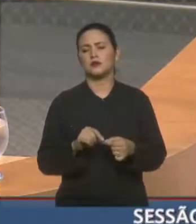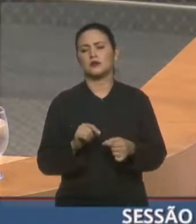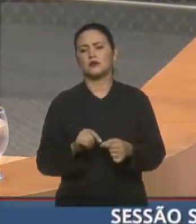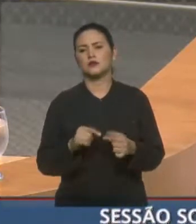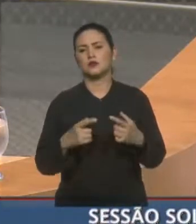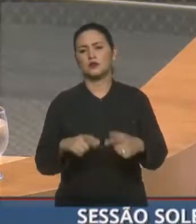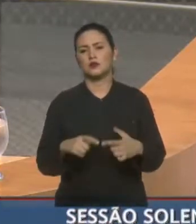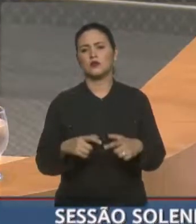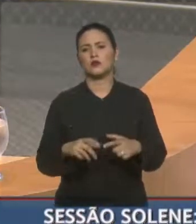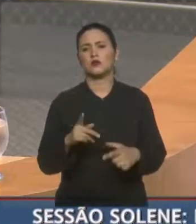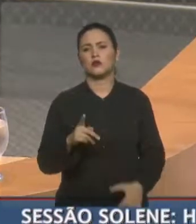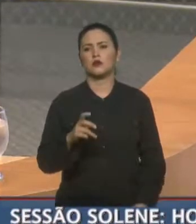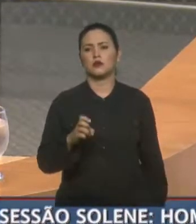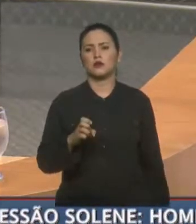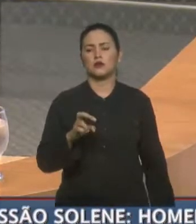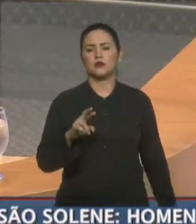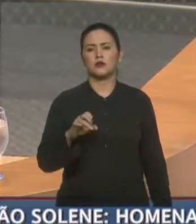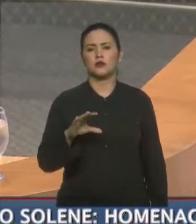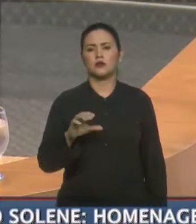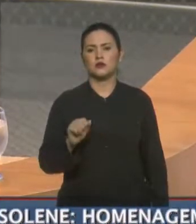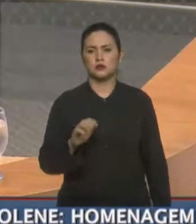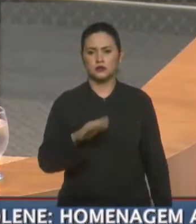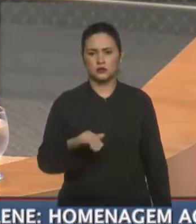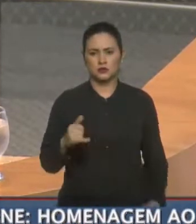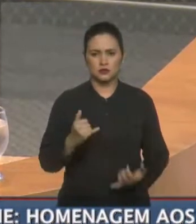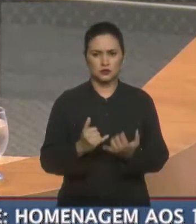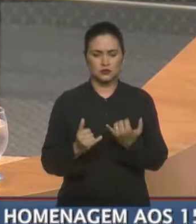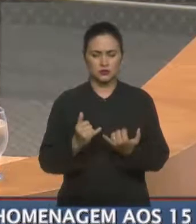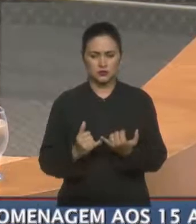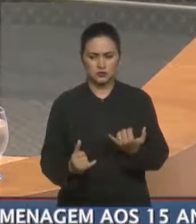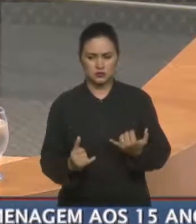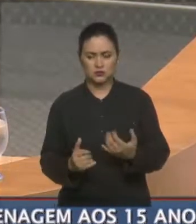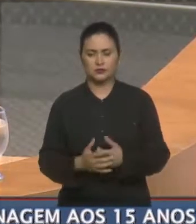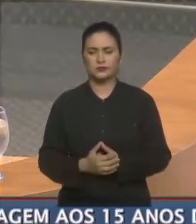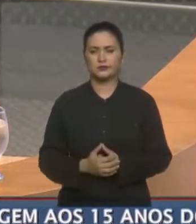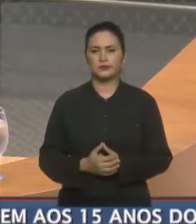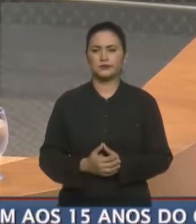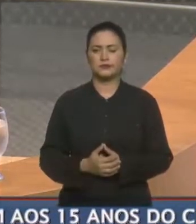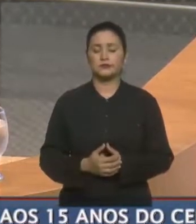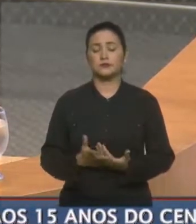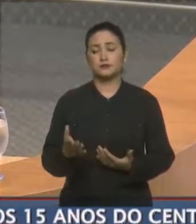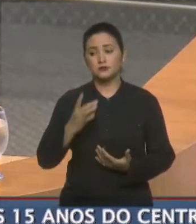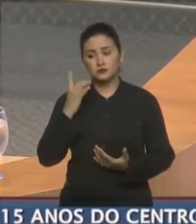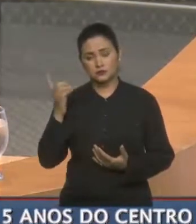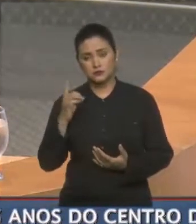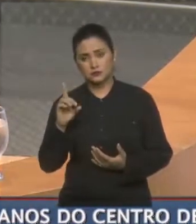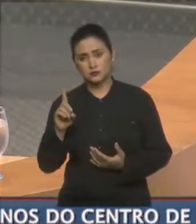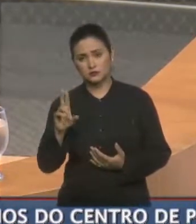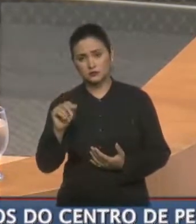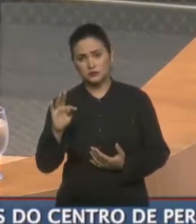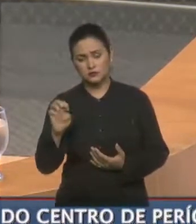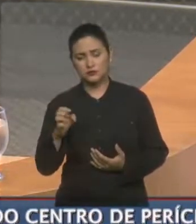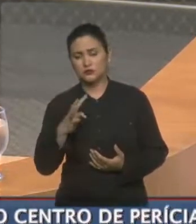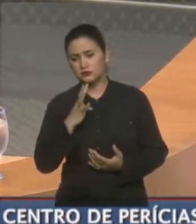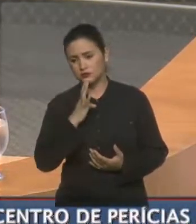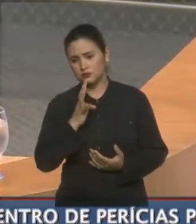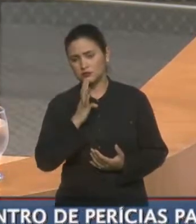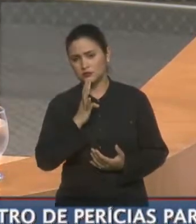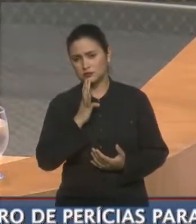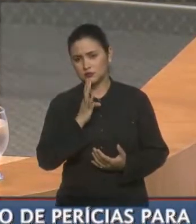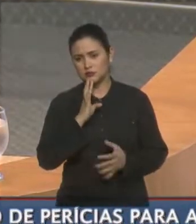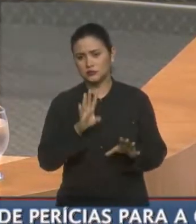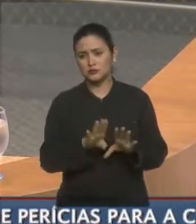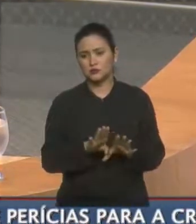de Perícias da Criança e do Adolescente. Não só no centro. A visita que o deputado Duarte Júnior fez, ele teve a oportunidade de conhecer